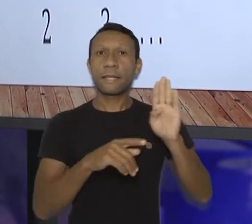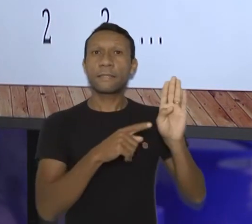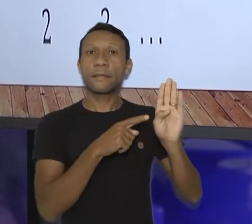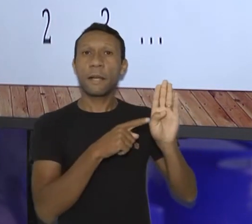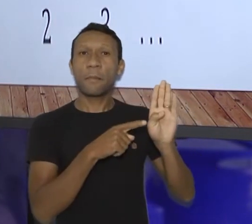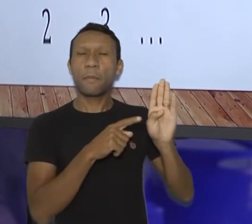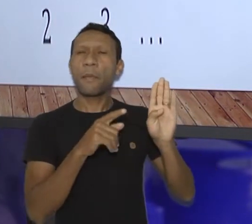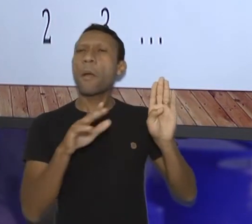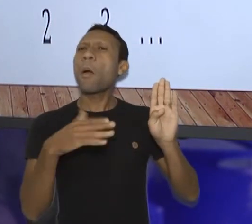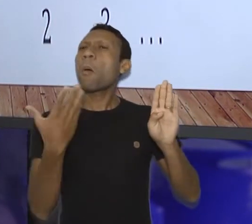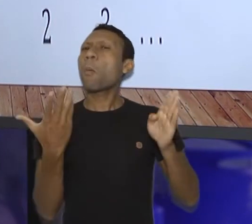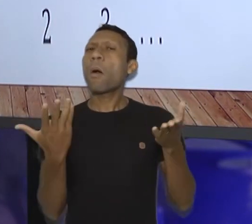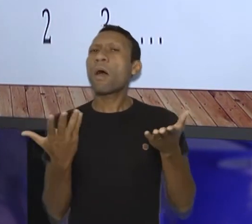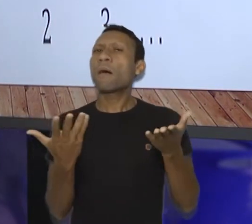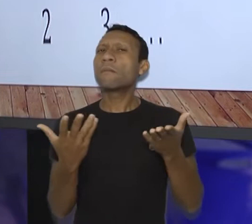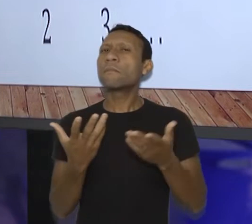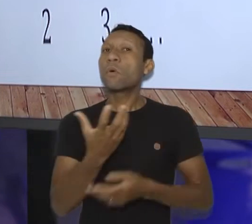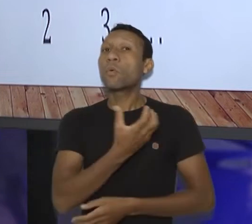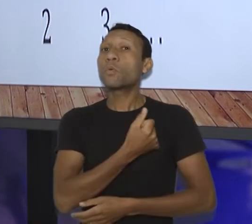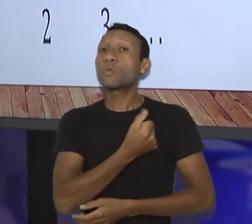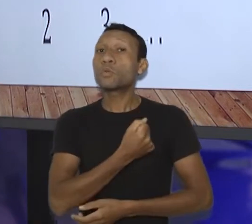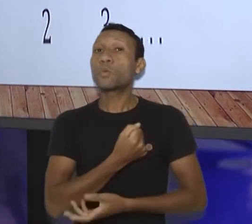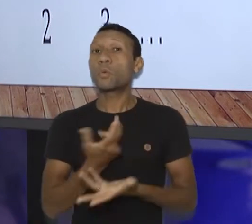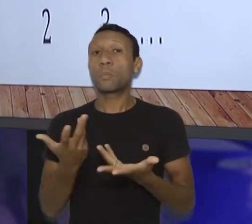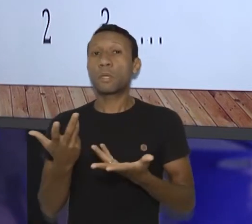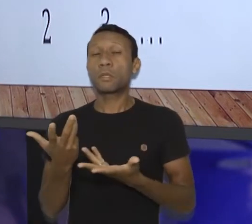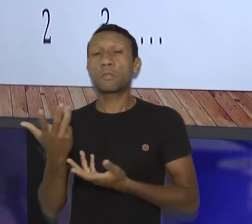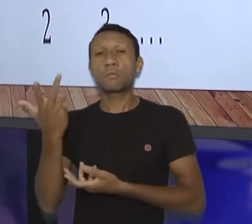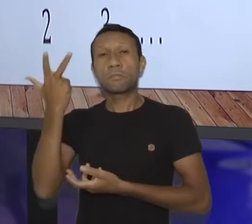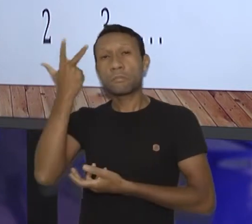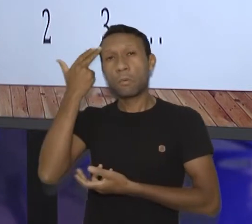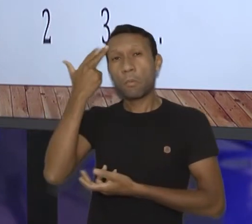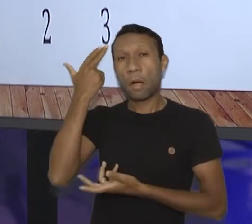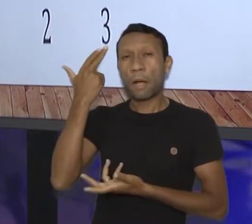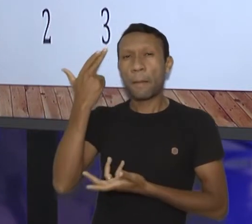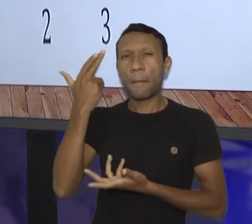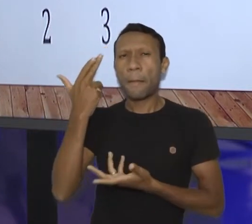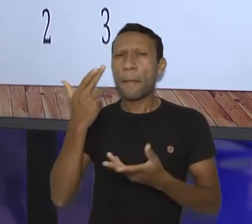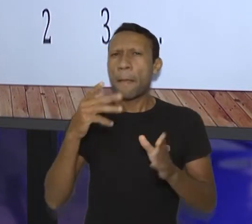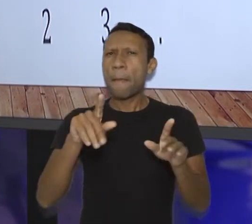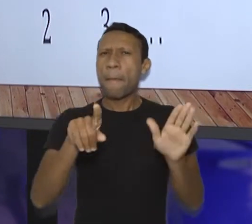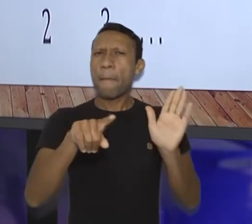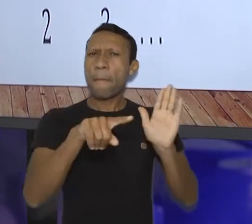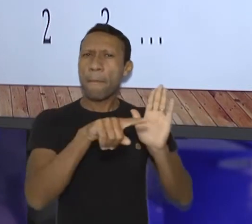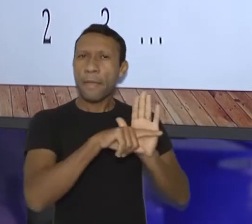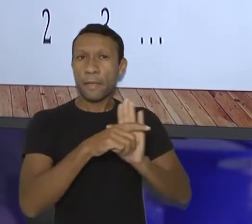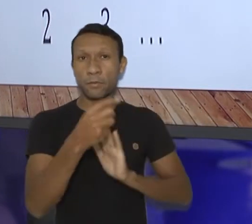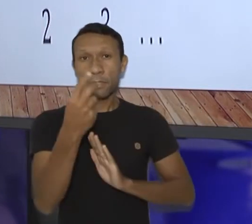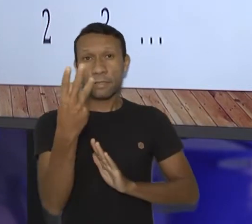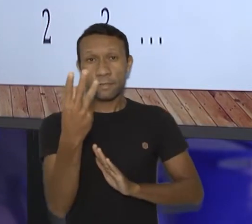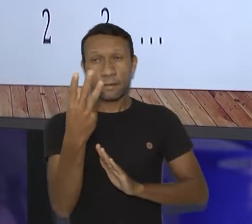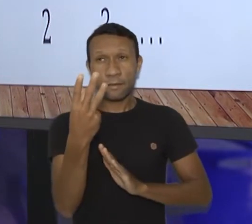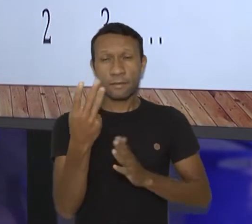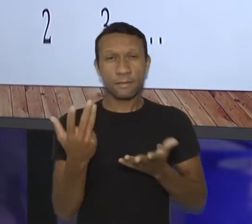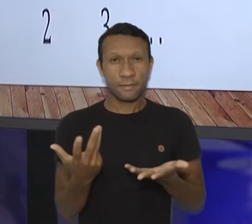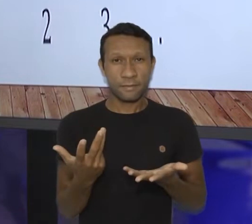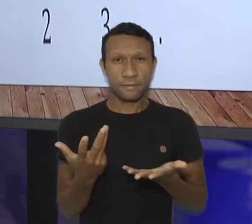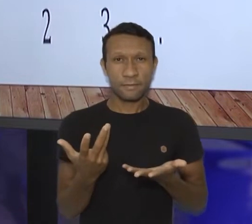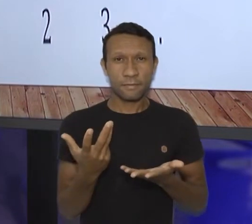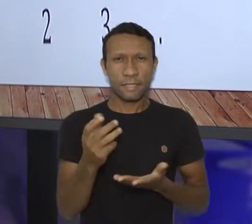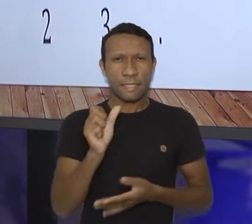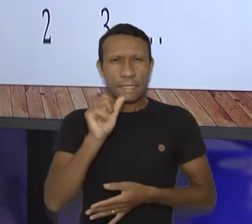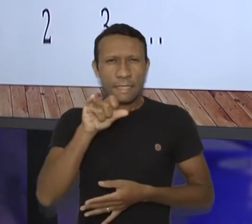são os números inteiros compreendidos entre menos 3 pontos e 2 pontos. Ou seja, observando a